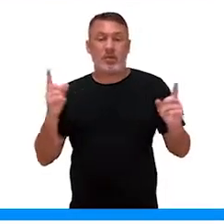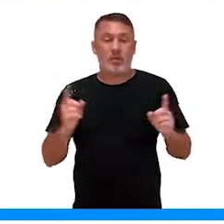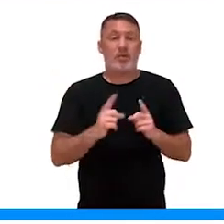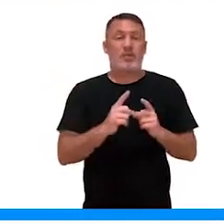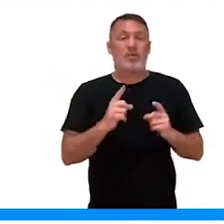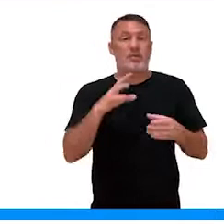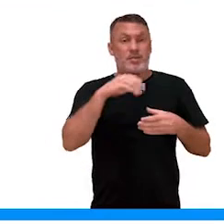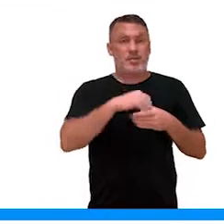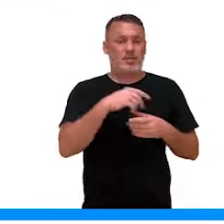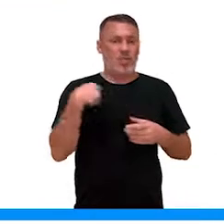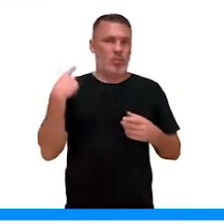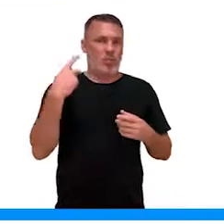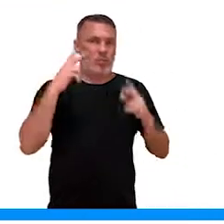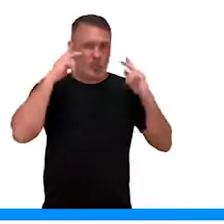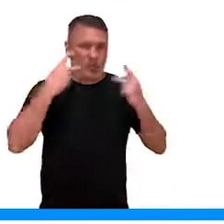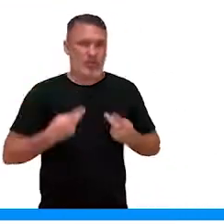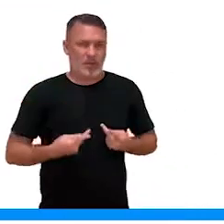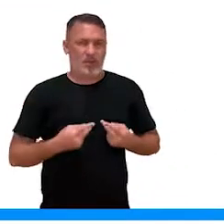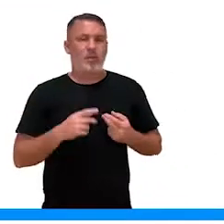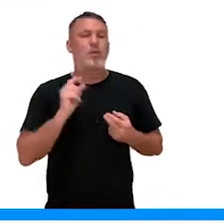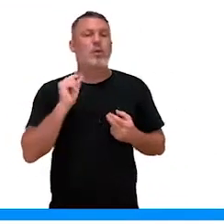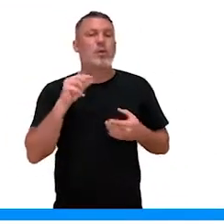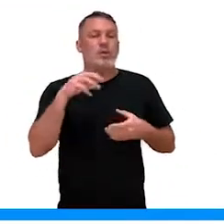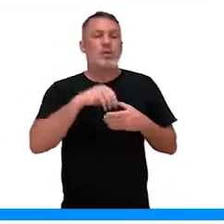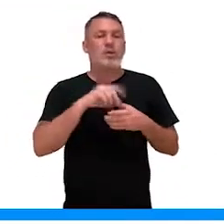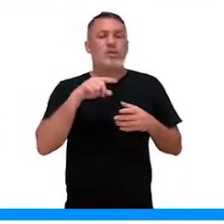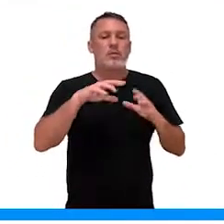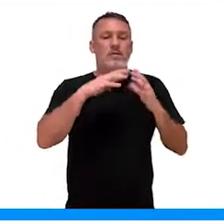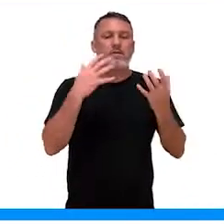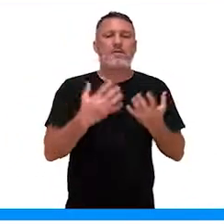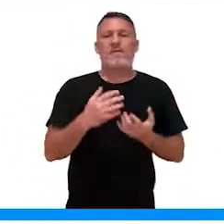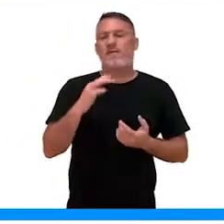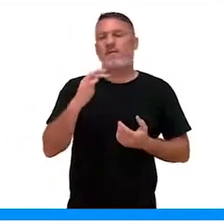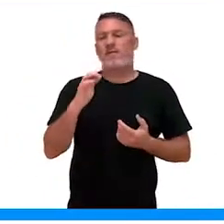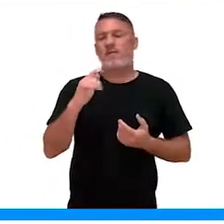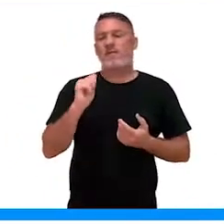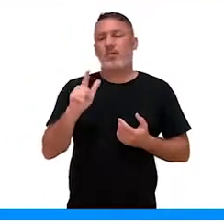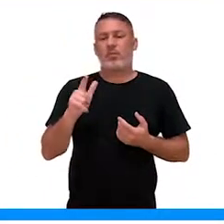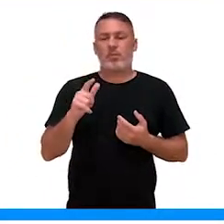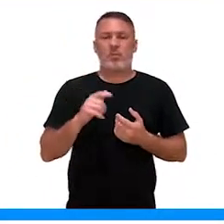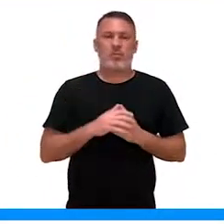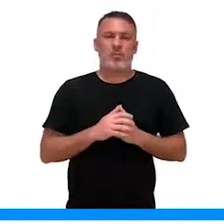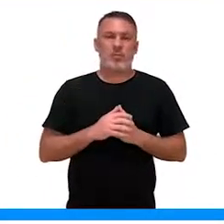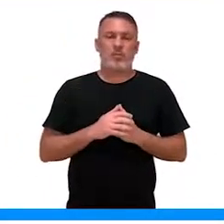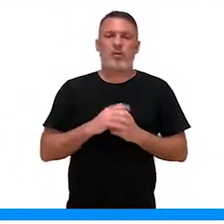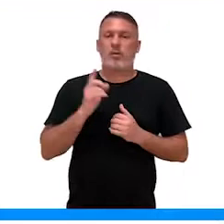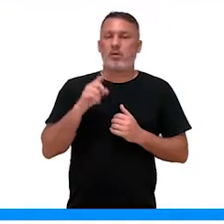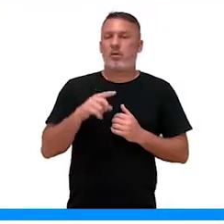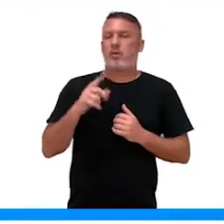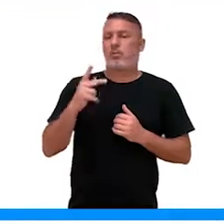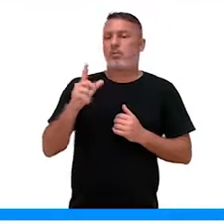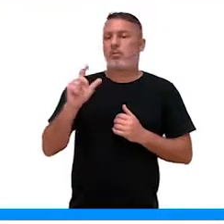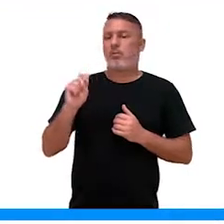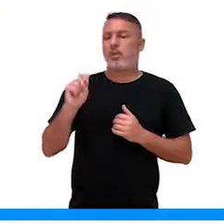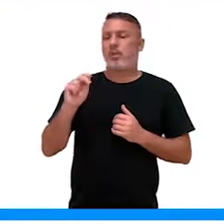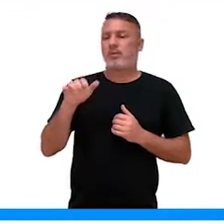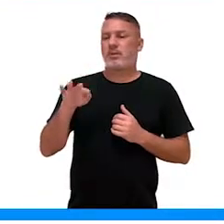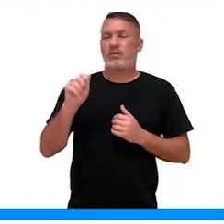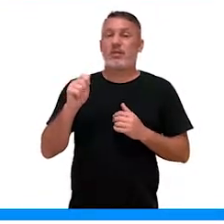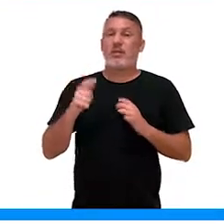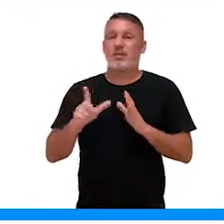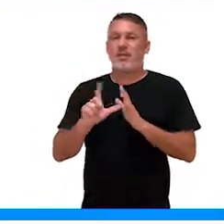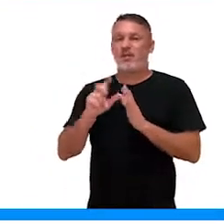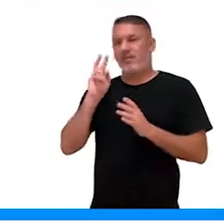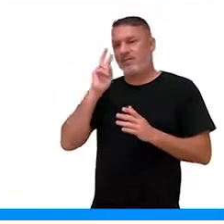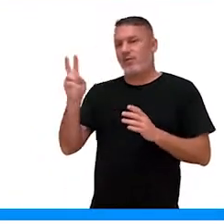nós, ele vai fazer parte da parte fetal da placenta. Então, assim como que a gente tinha visto